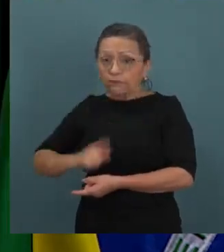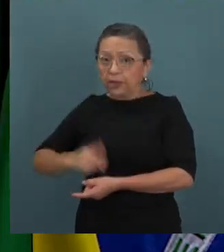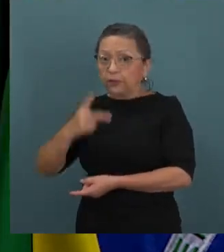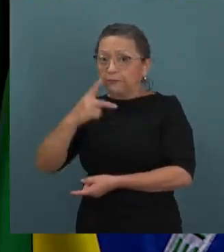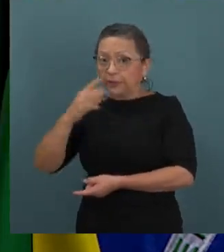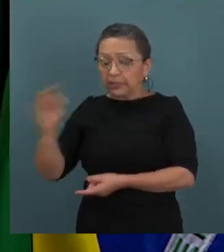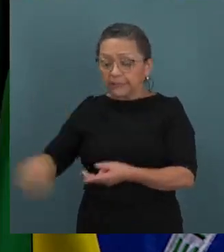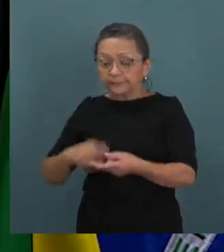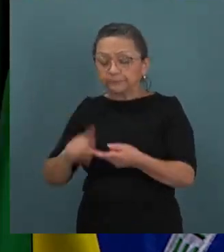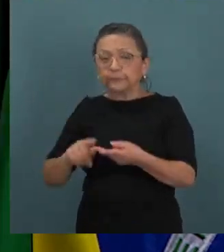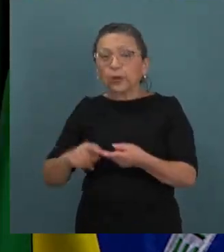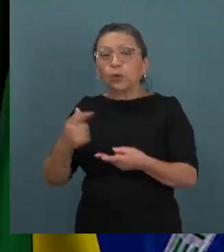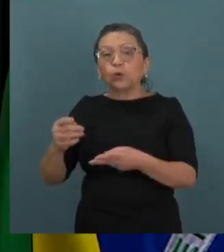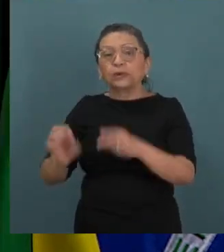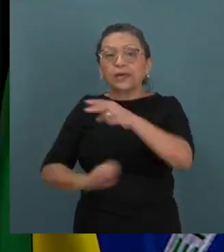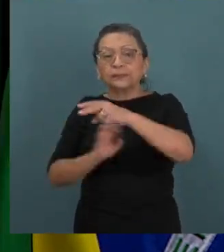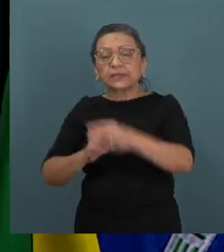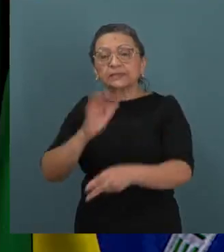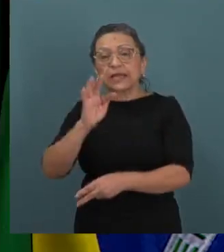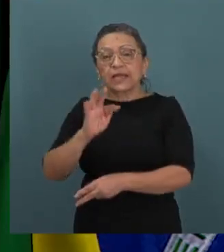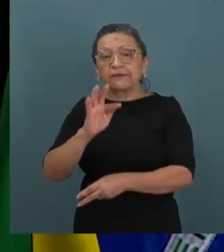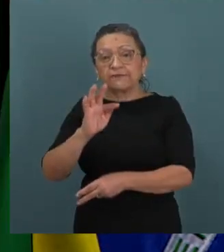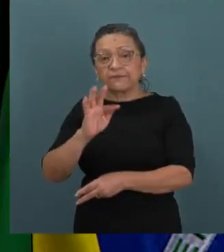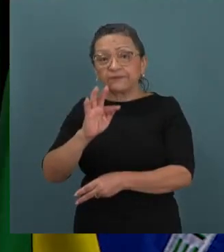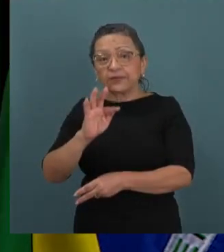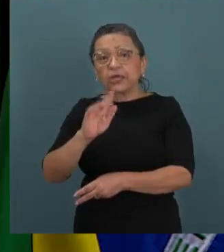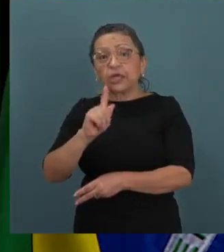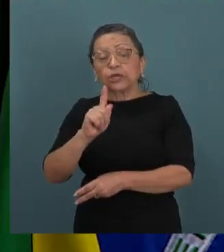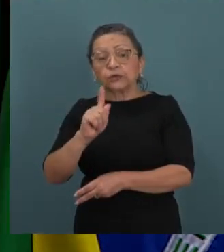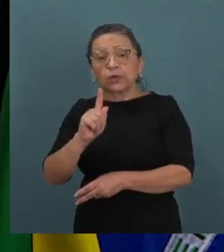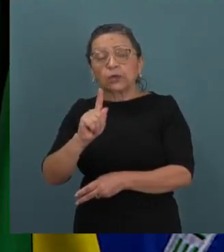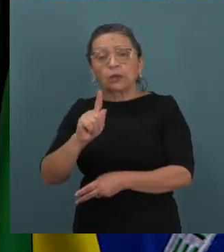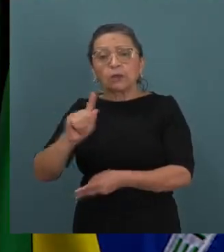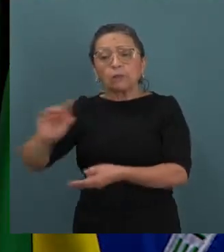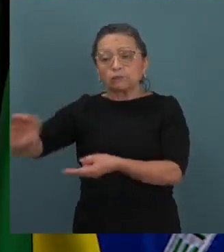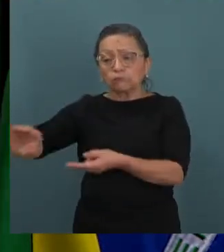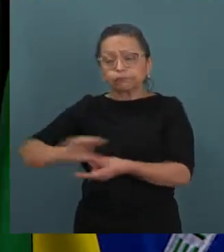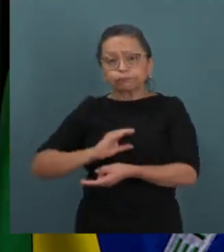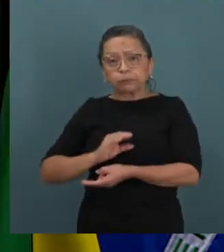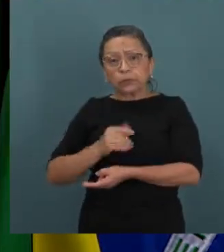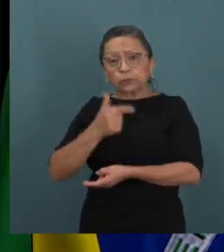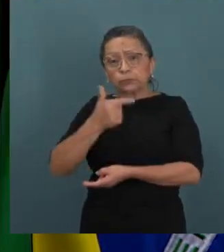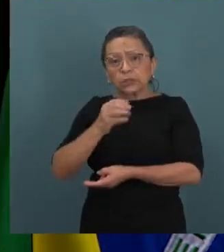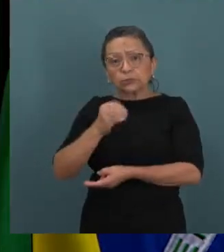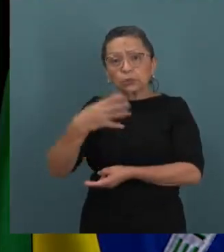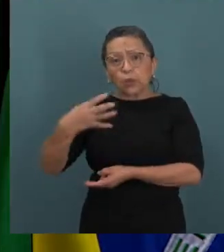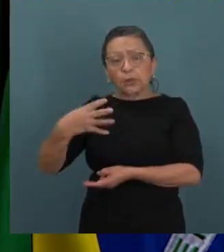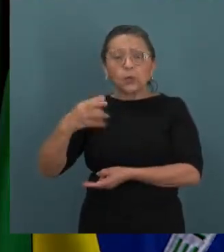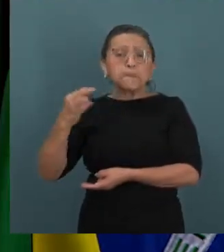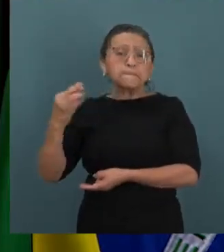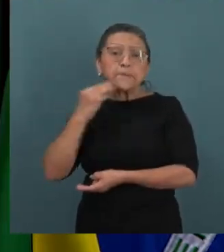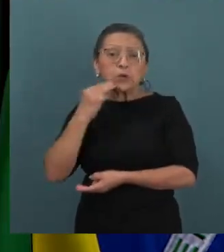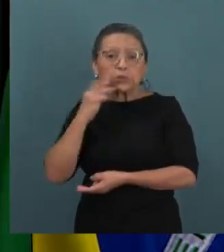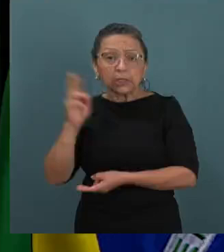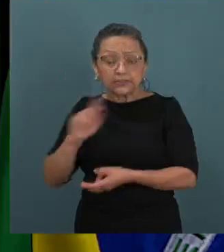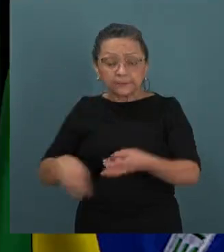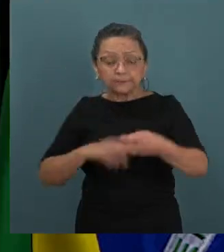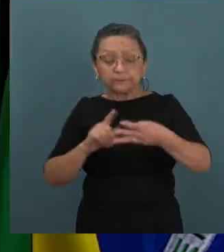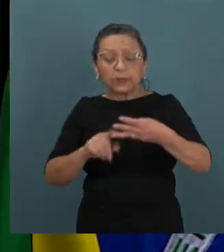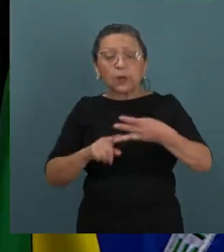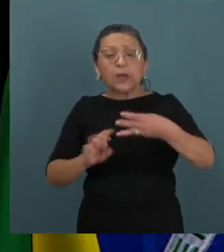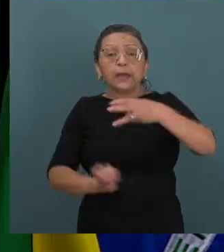A construtora F. Gomes foi contemplada com 204 milhões de reais e, finalmente, a empresa